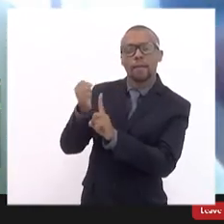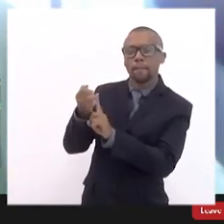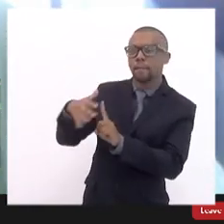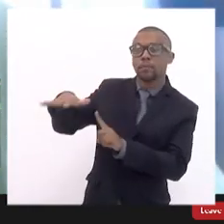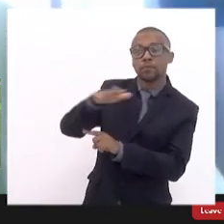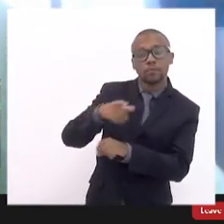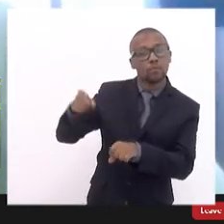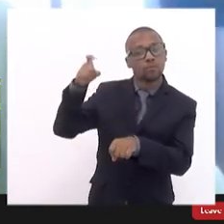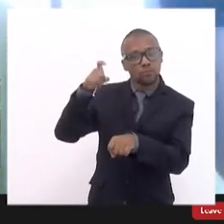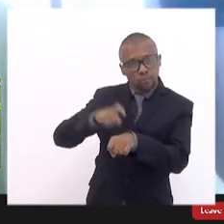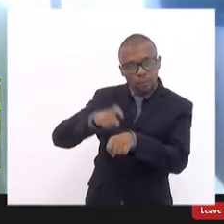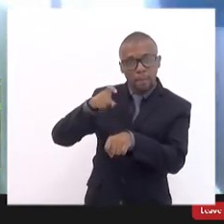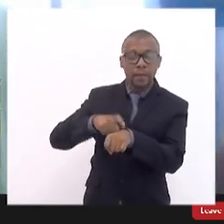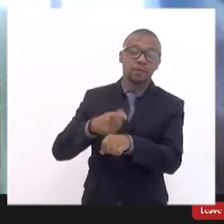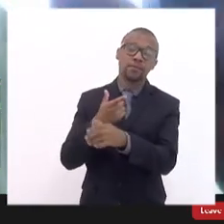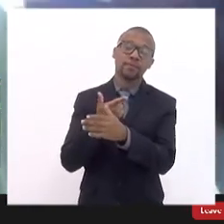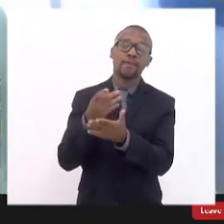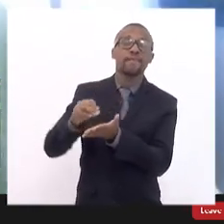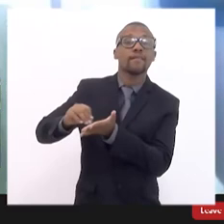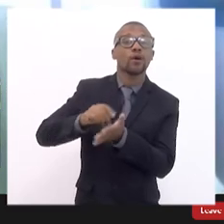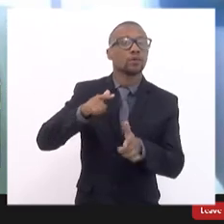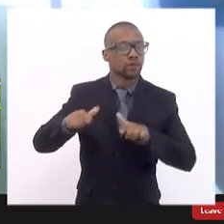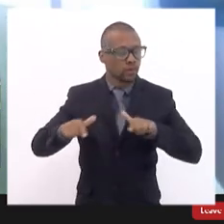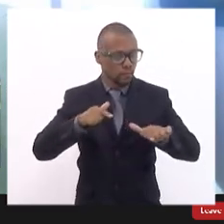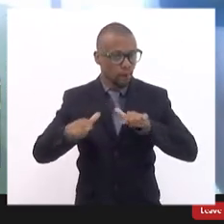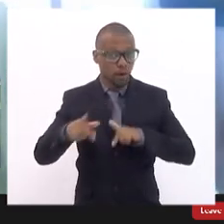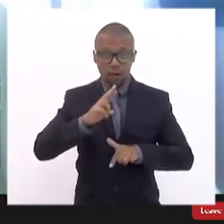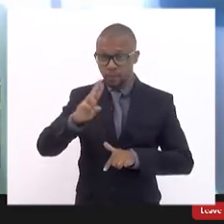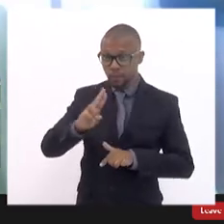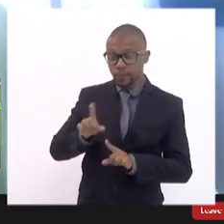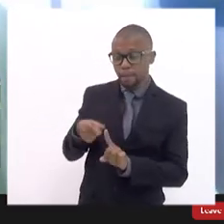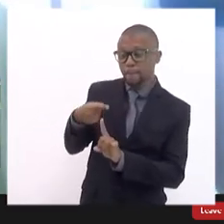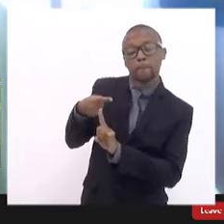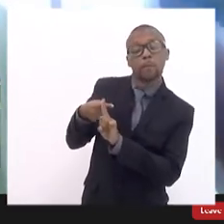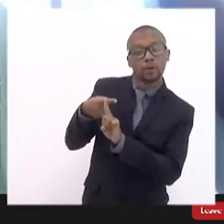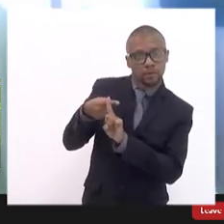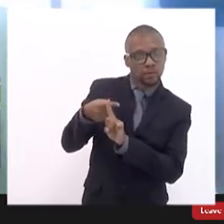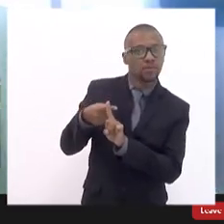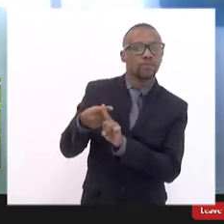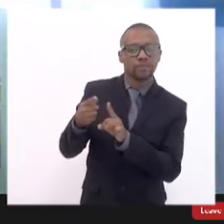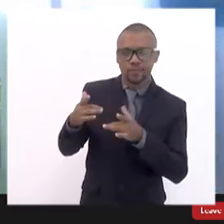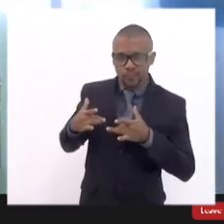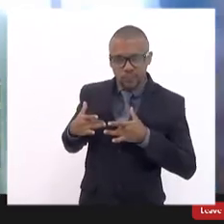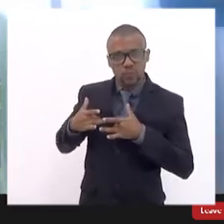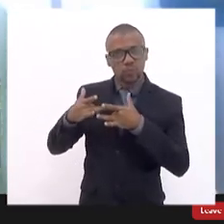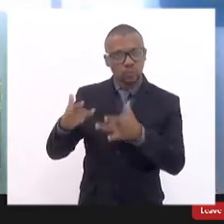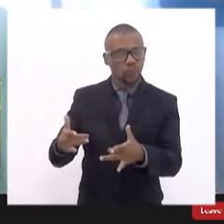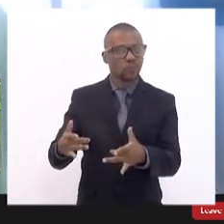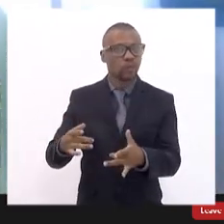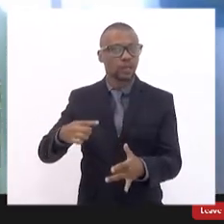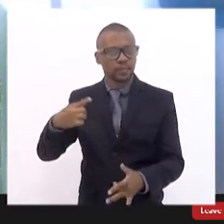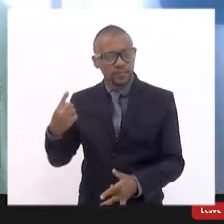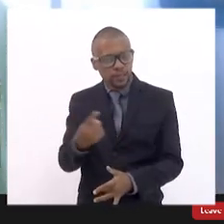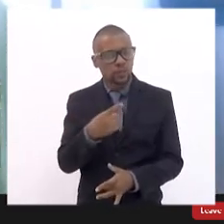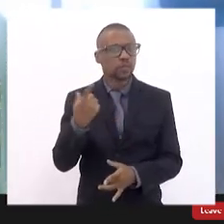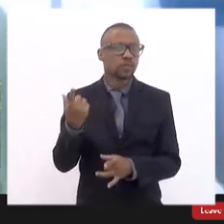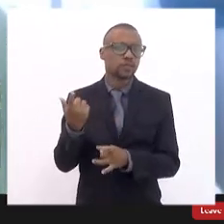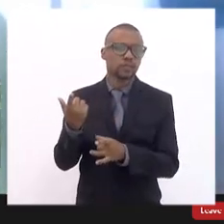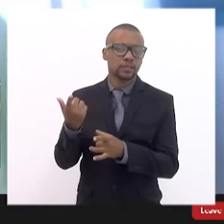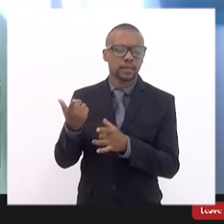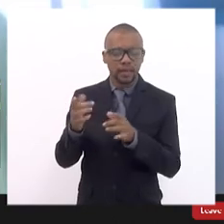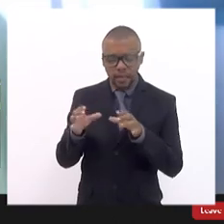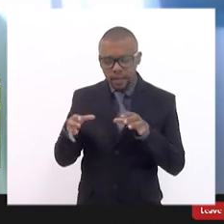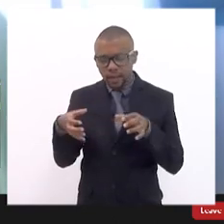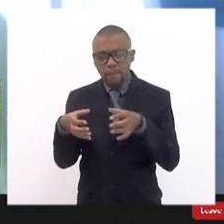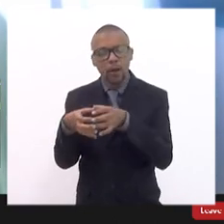nesse momento de desemprego, a resposta positiva e solidária da nossa rede